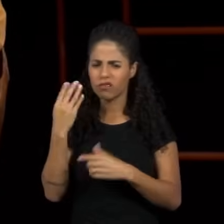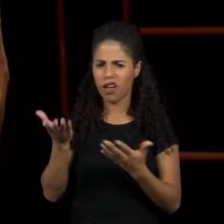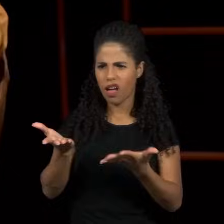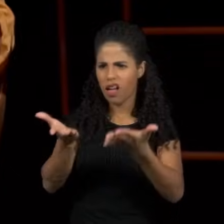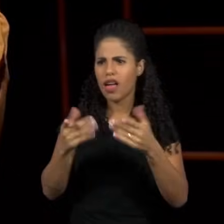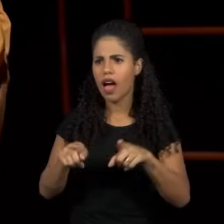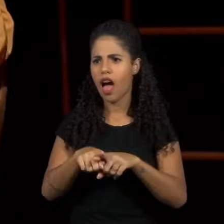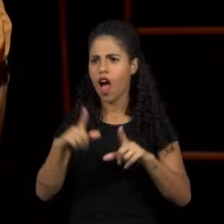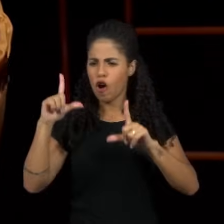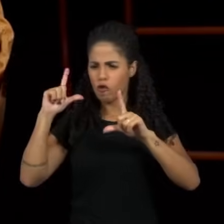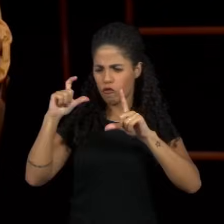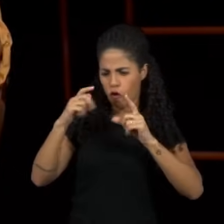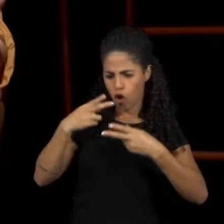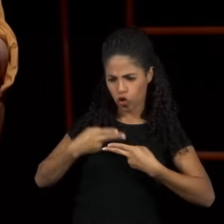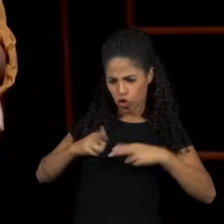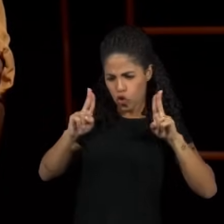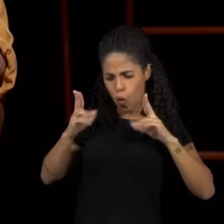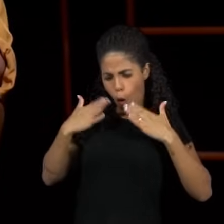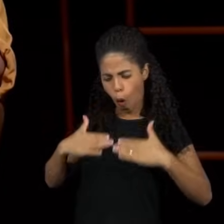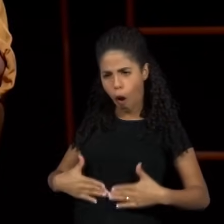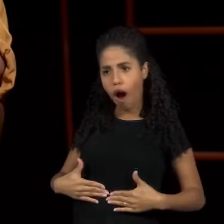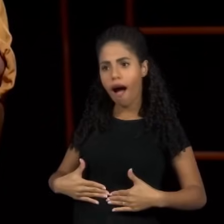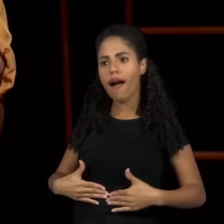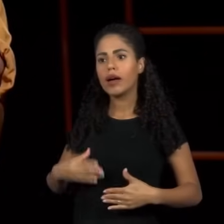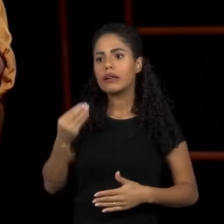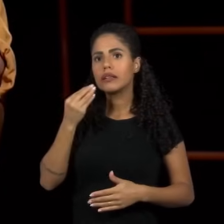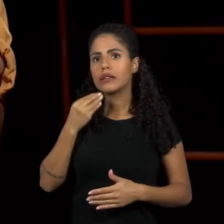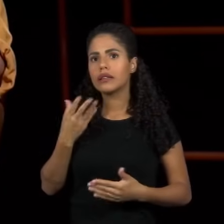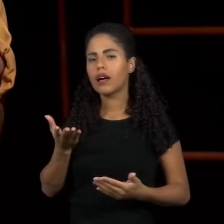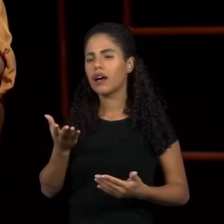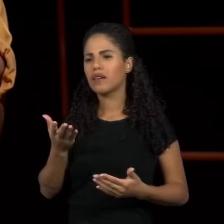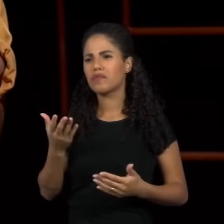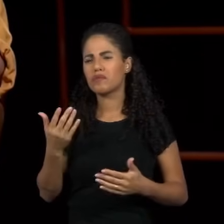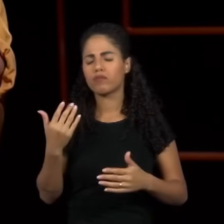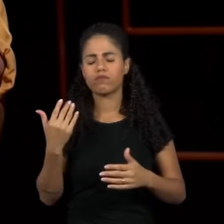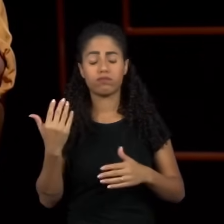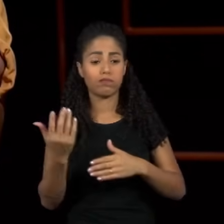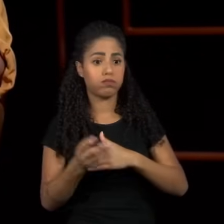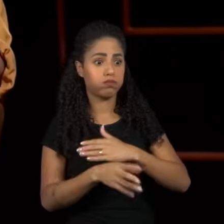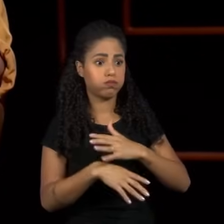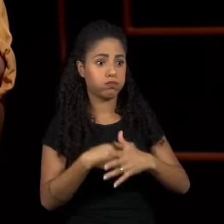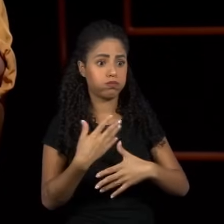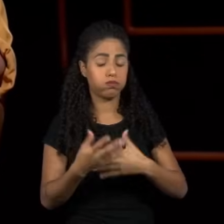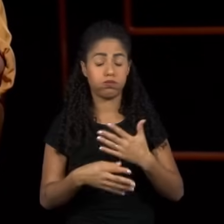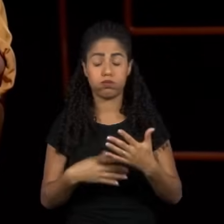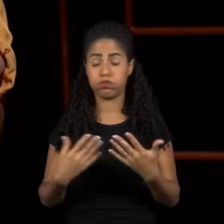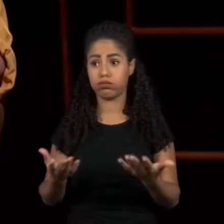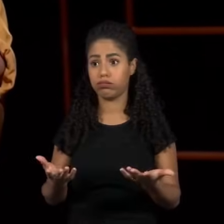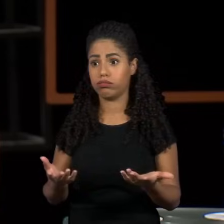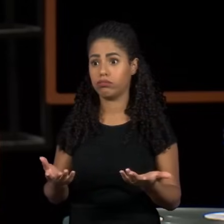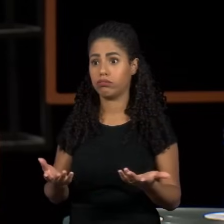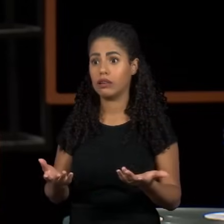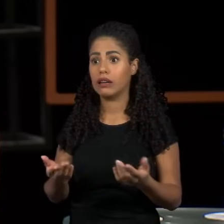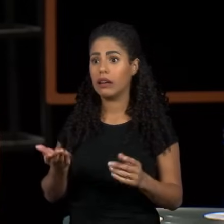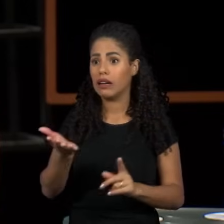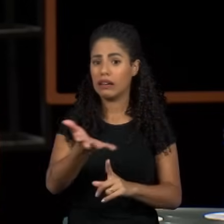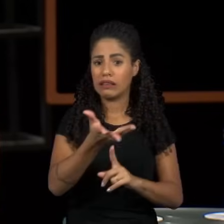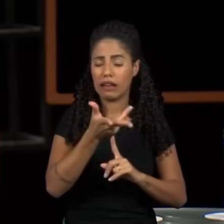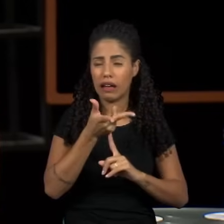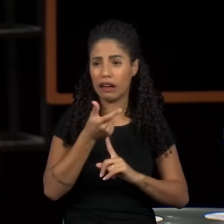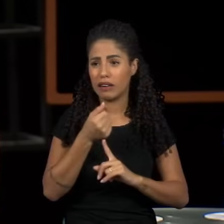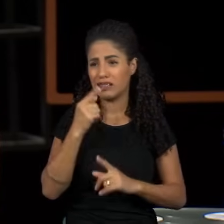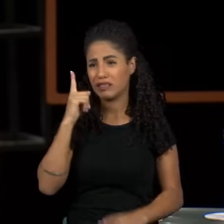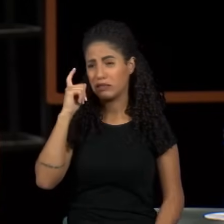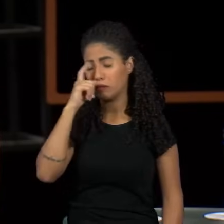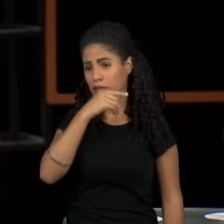muita foto sem roupa e tal, para vender o filme. Enfim, aí virou um mercado. O que eu detesto sempre na arte é quando vira mercado,